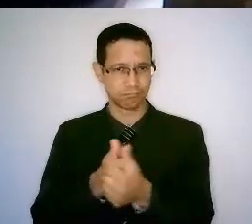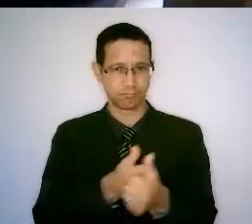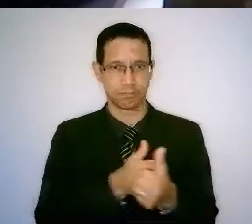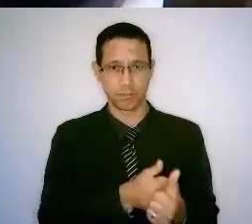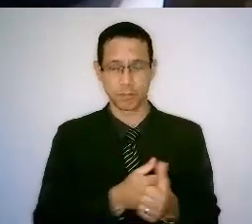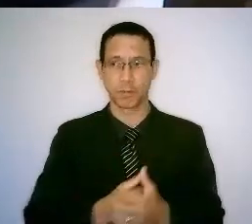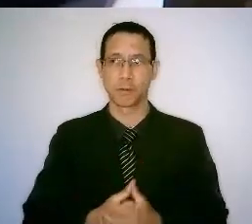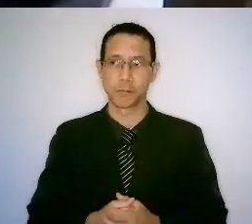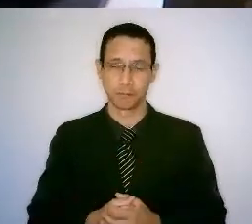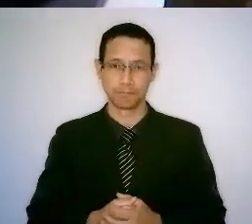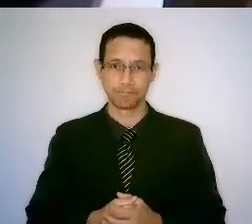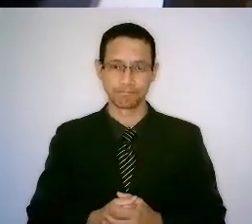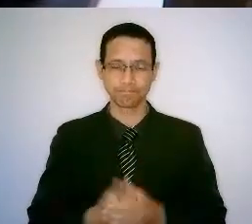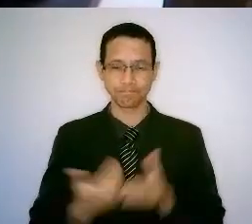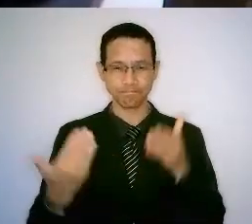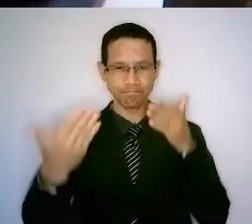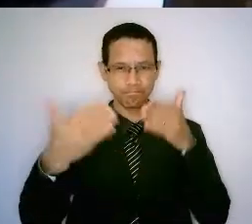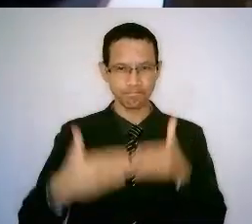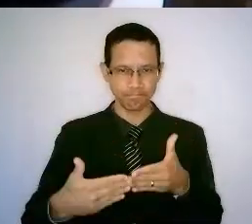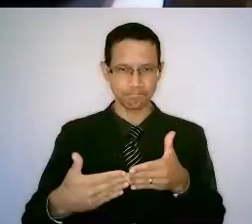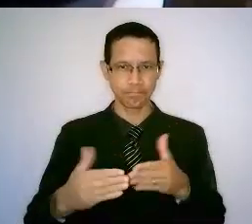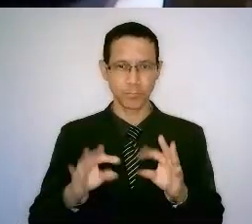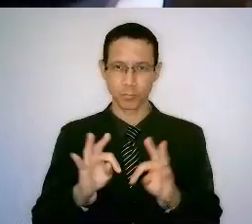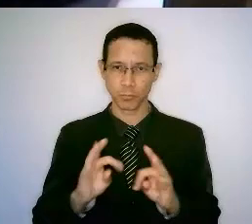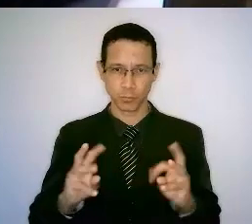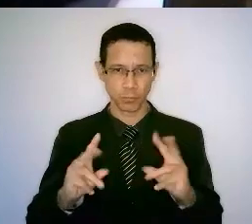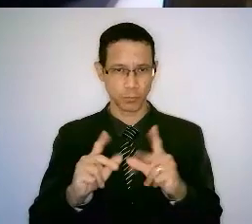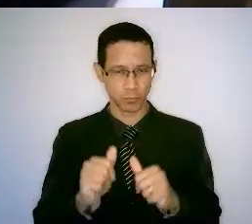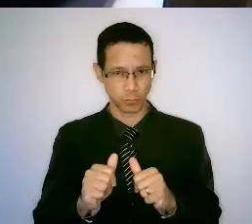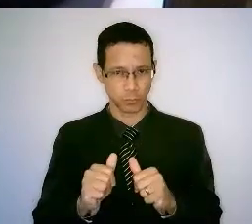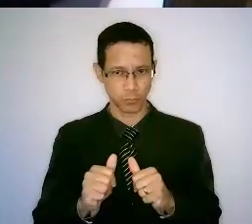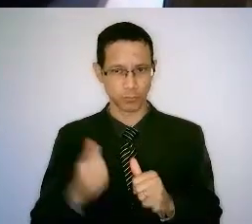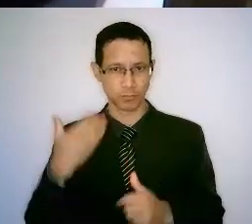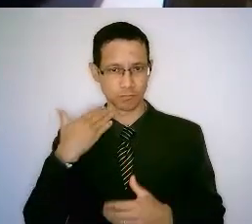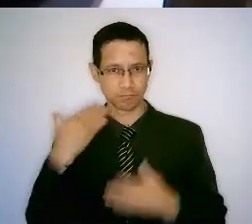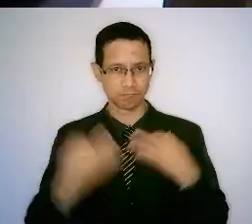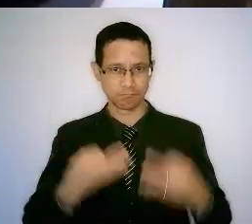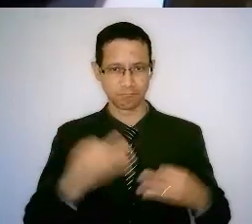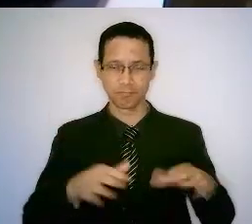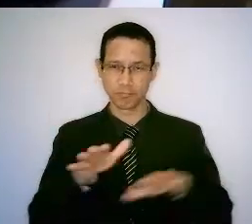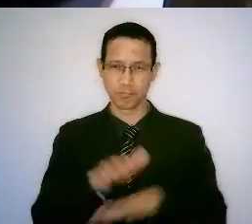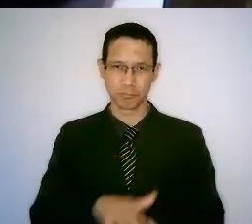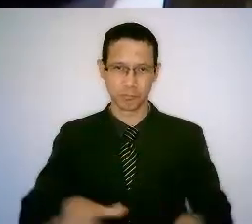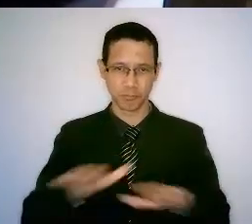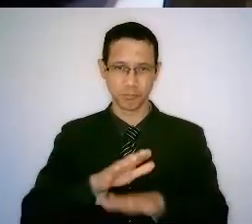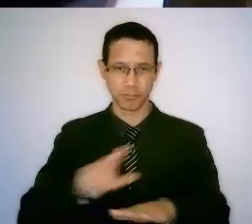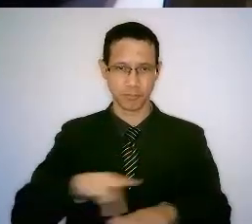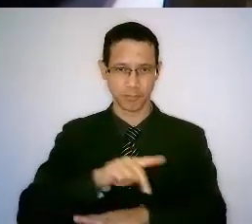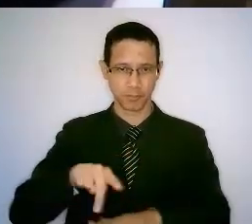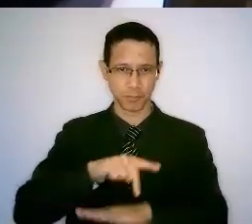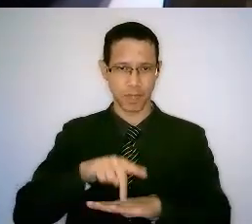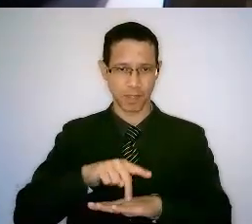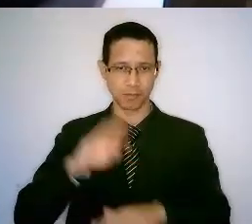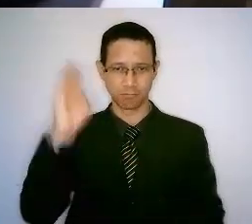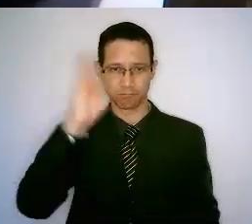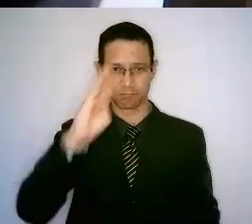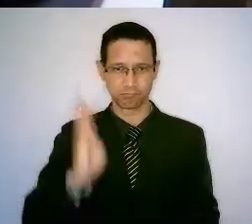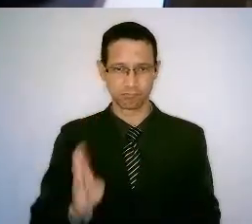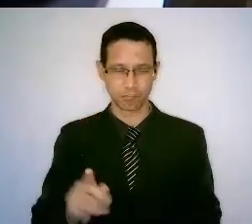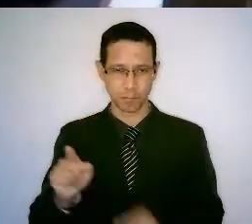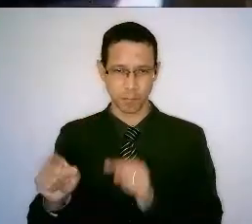e pessoal com todos os tribunais do país. É a única oportunidade que os